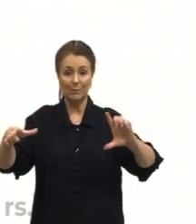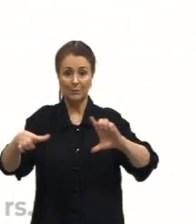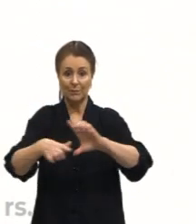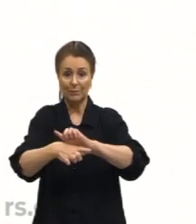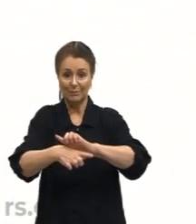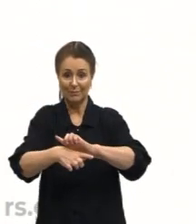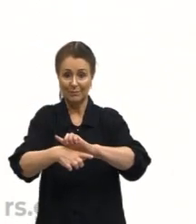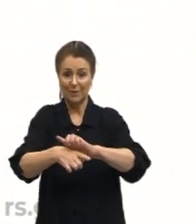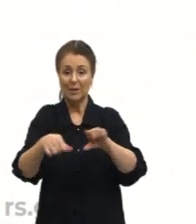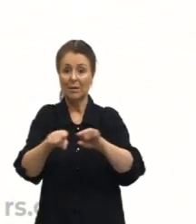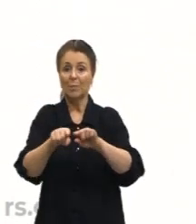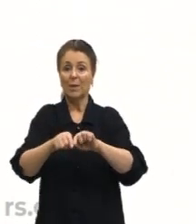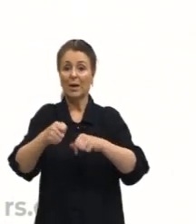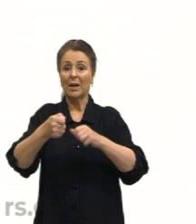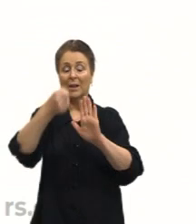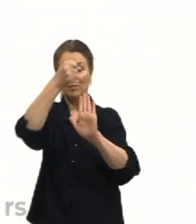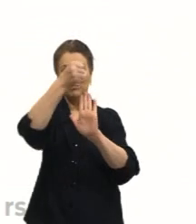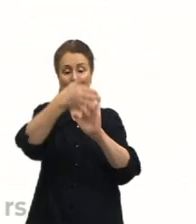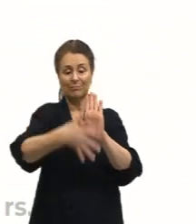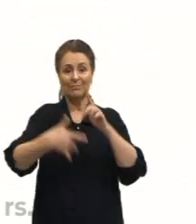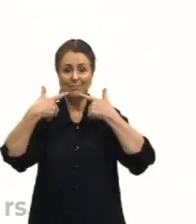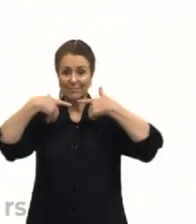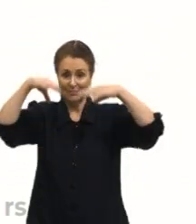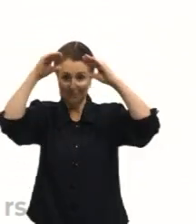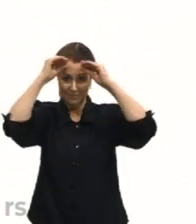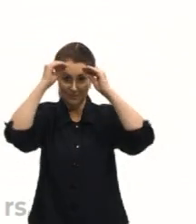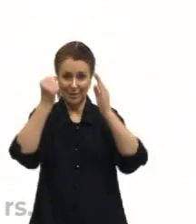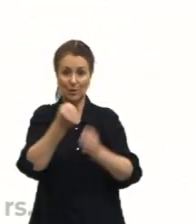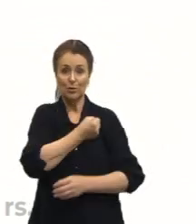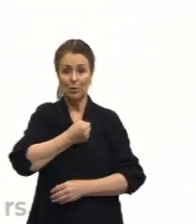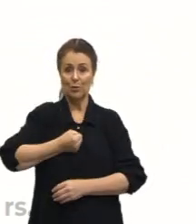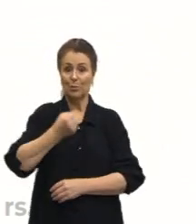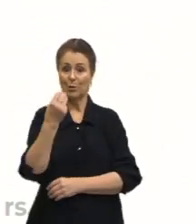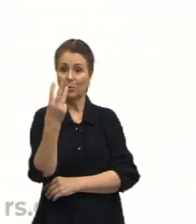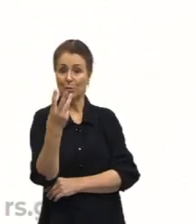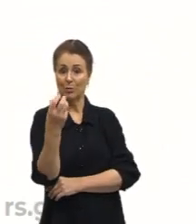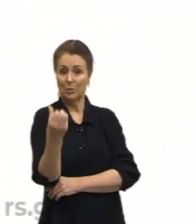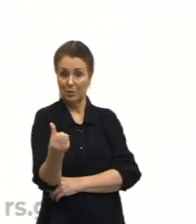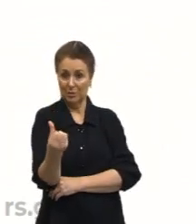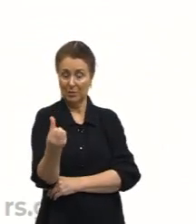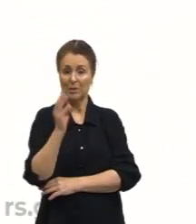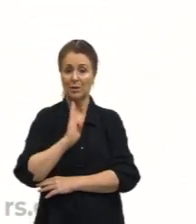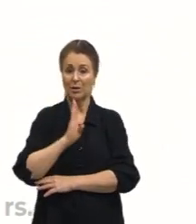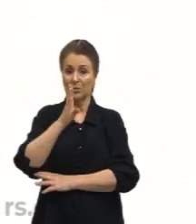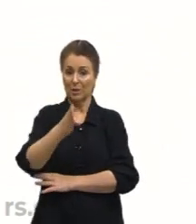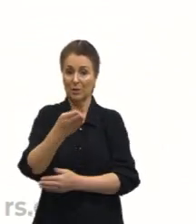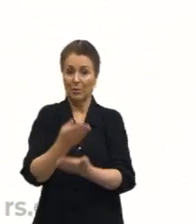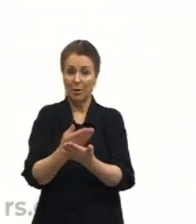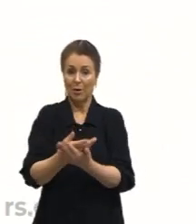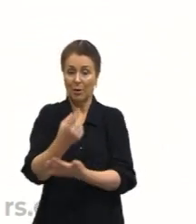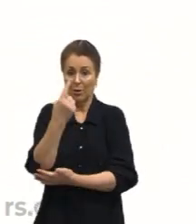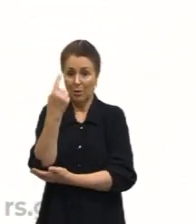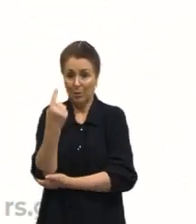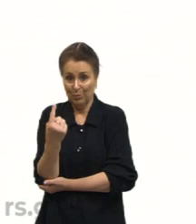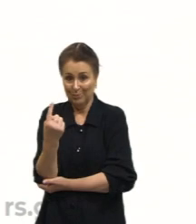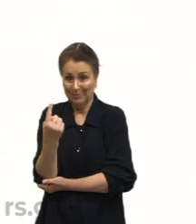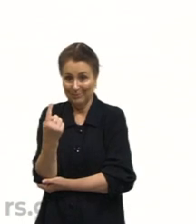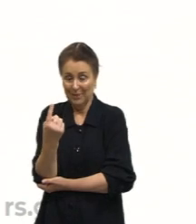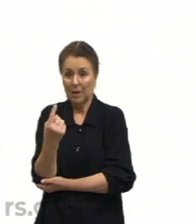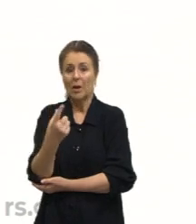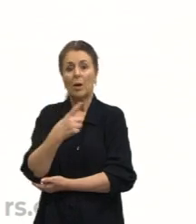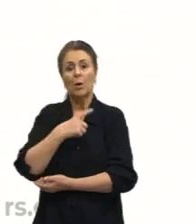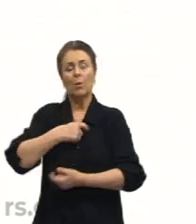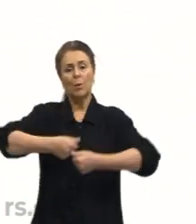linguagem a questão de número 36 dialoga diretamente aí com a nossa aula 1 quando a gente fala sobre